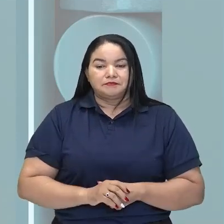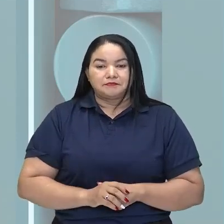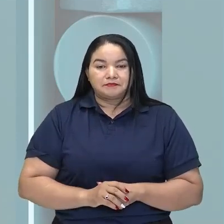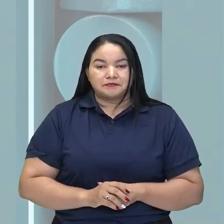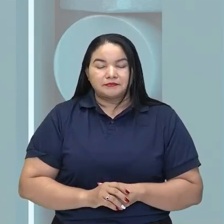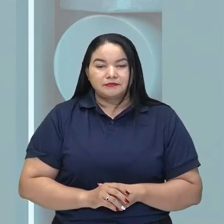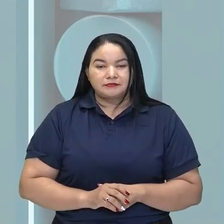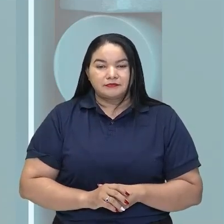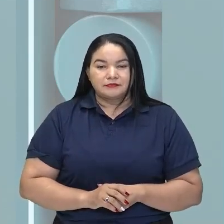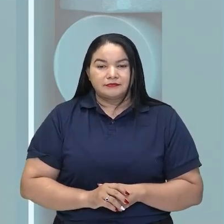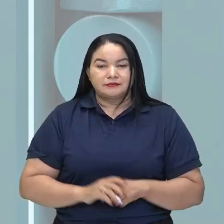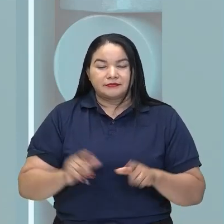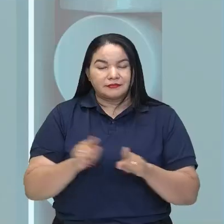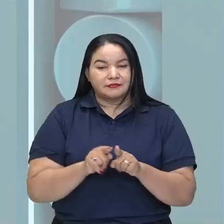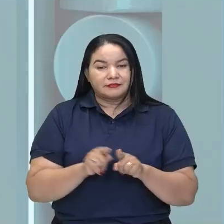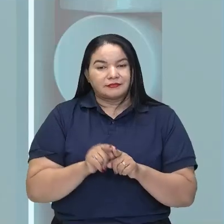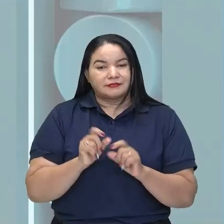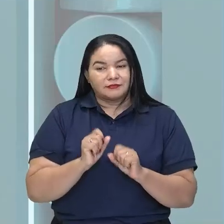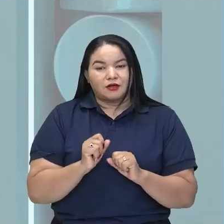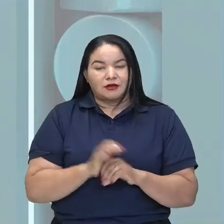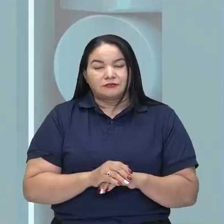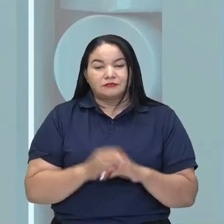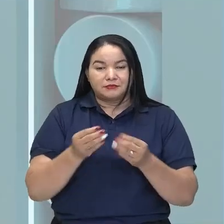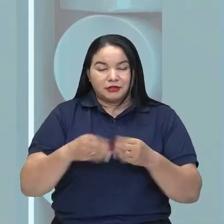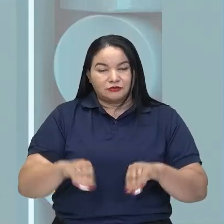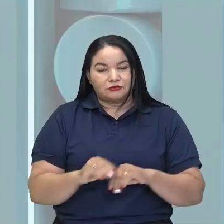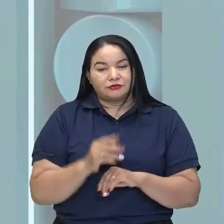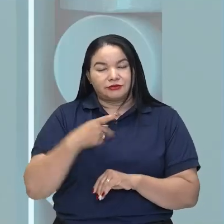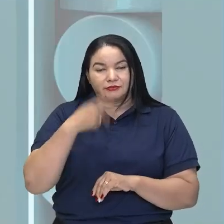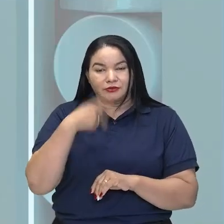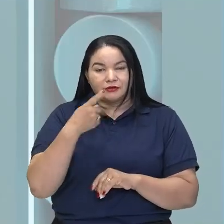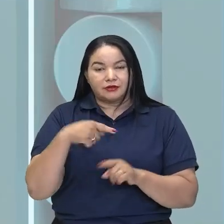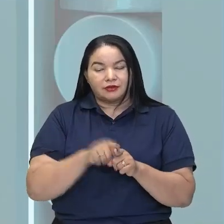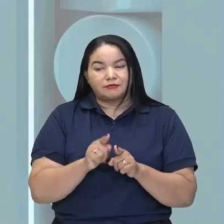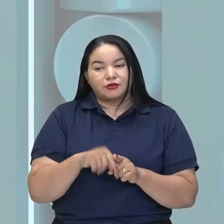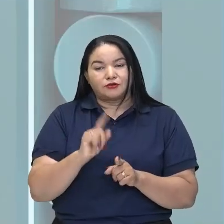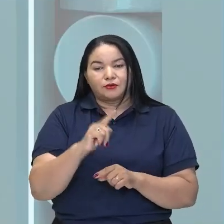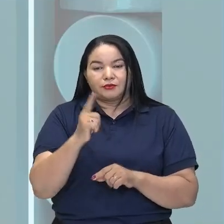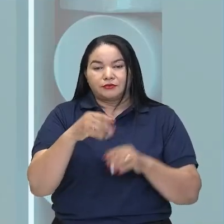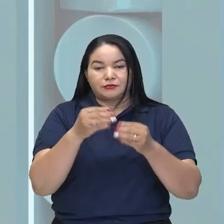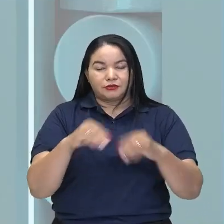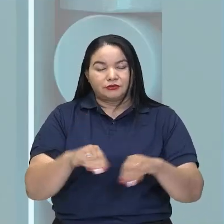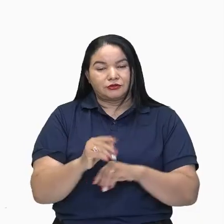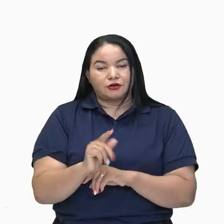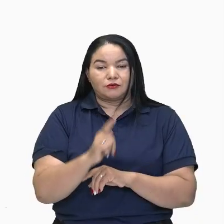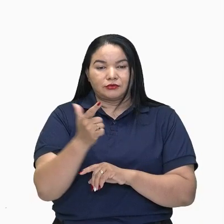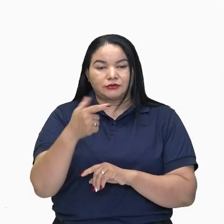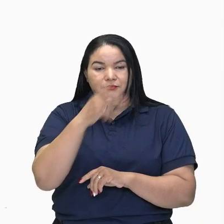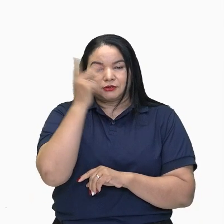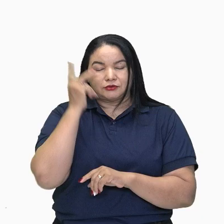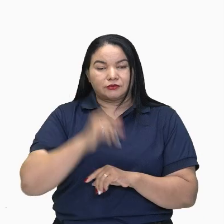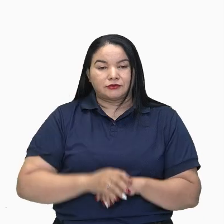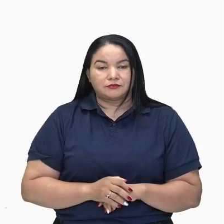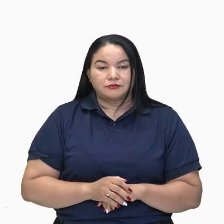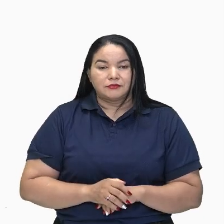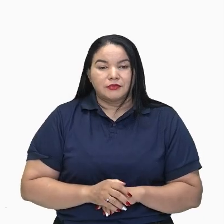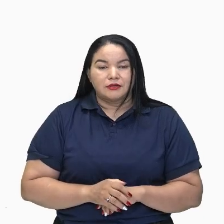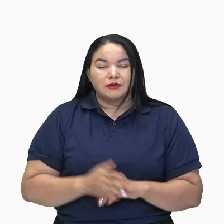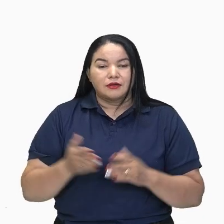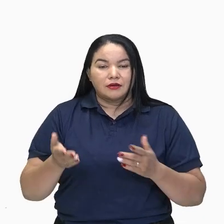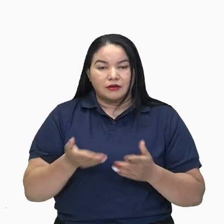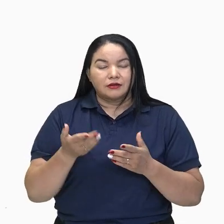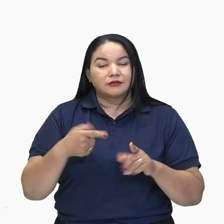ele fazer o mal a si mesmo, ainda vai fazer mal a outras pessoas. E então, a